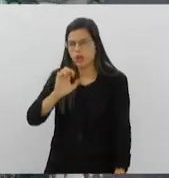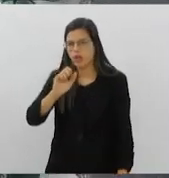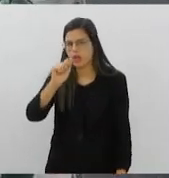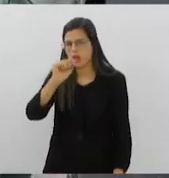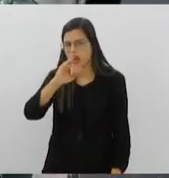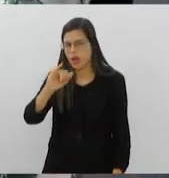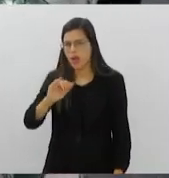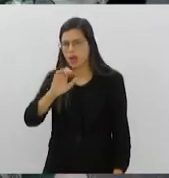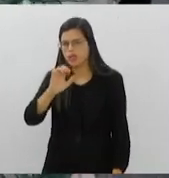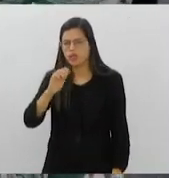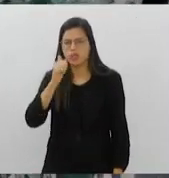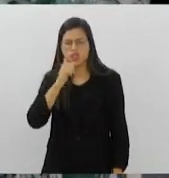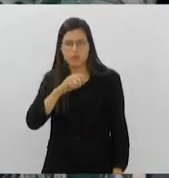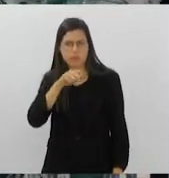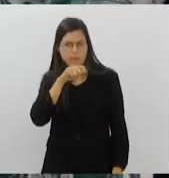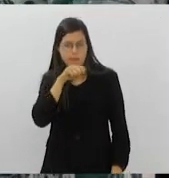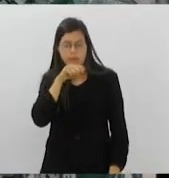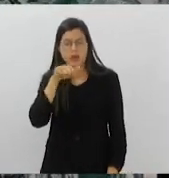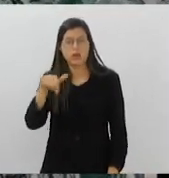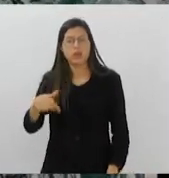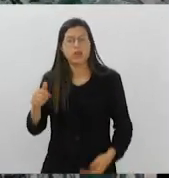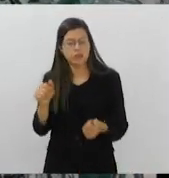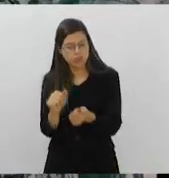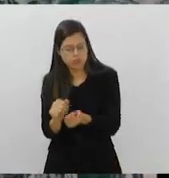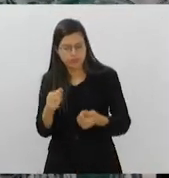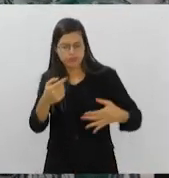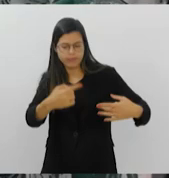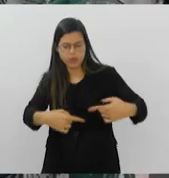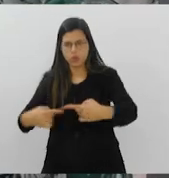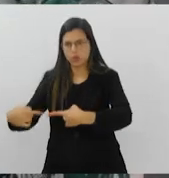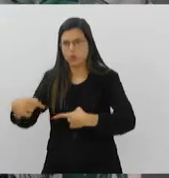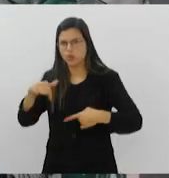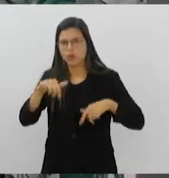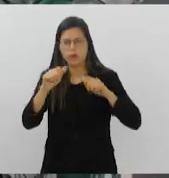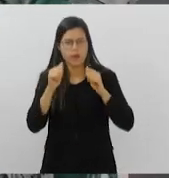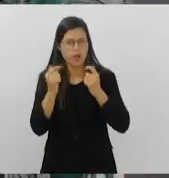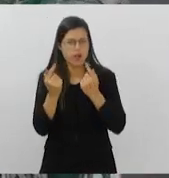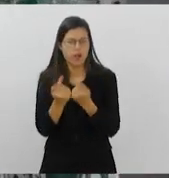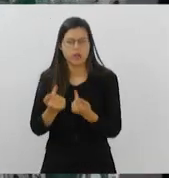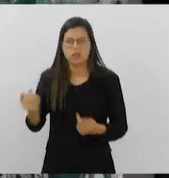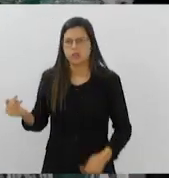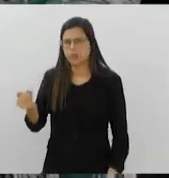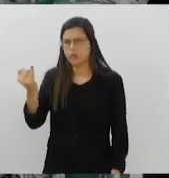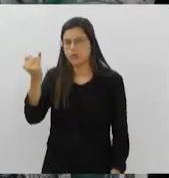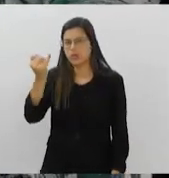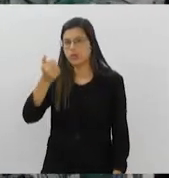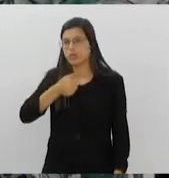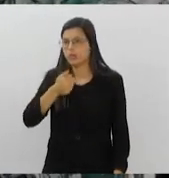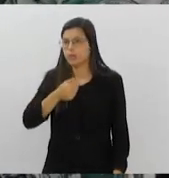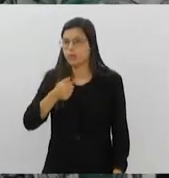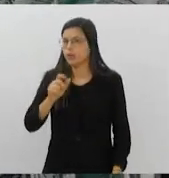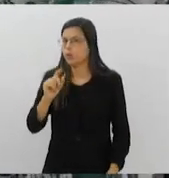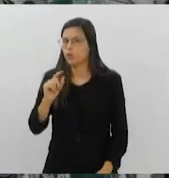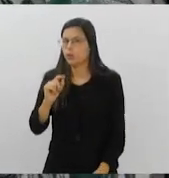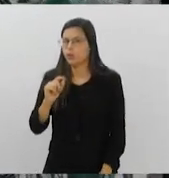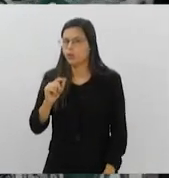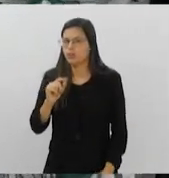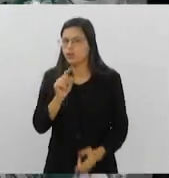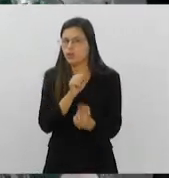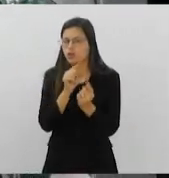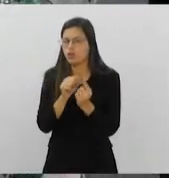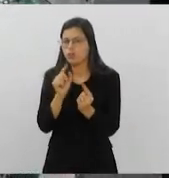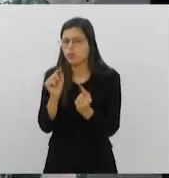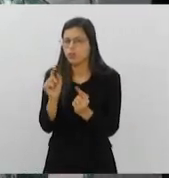Então, trazer essa discussão aqui para a Assembleia é fundamental. Primeiro, para preservar as condições